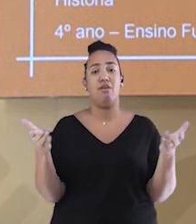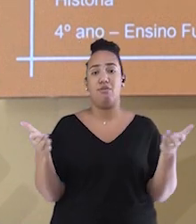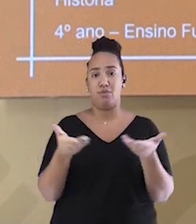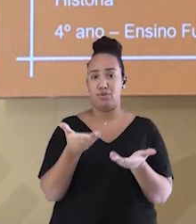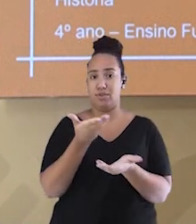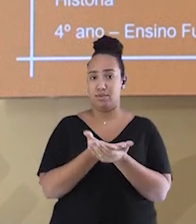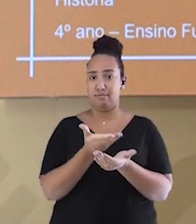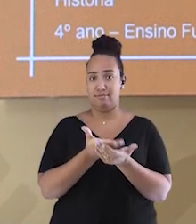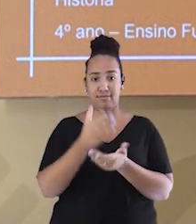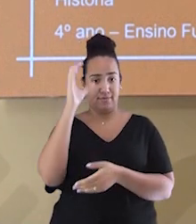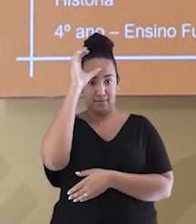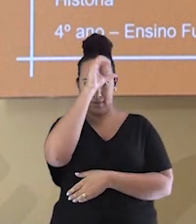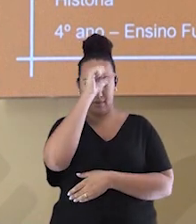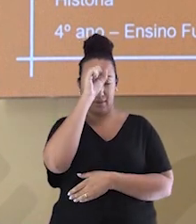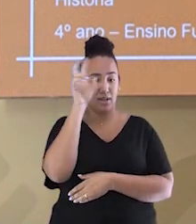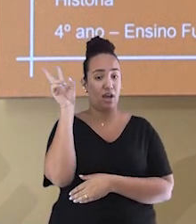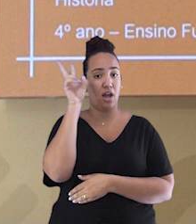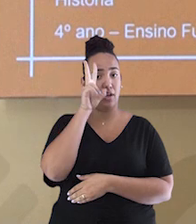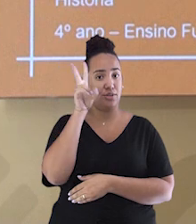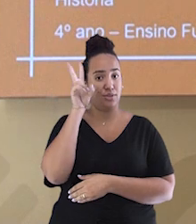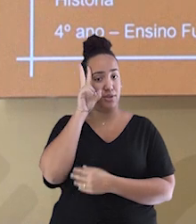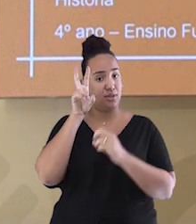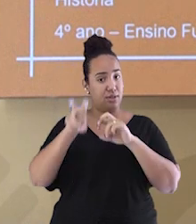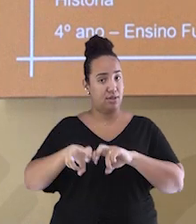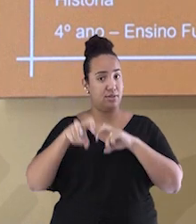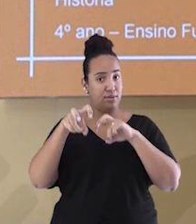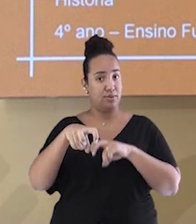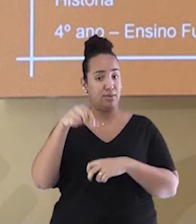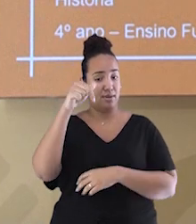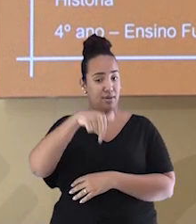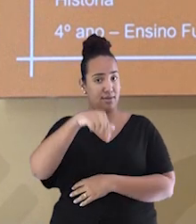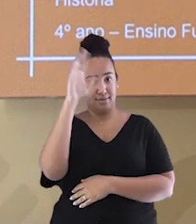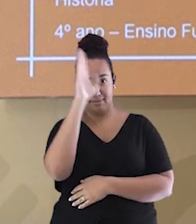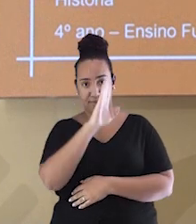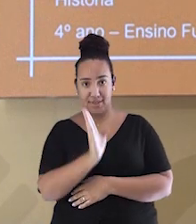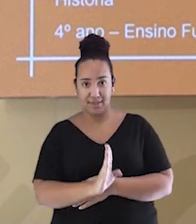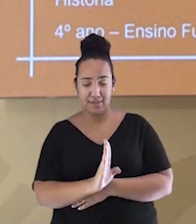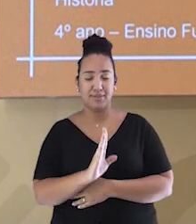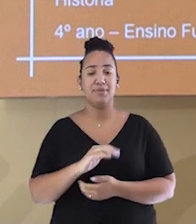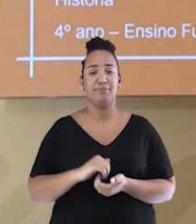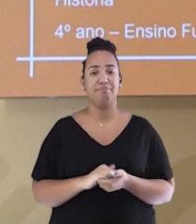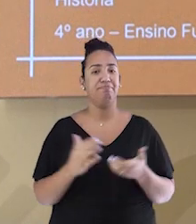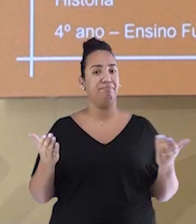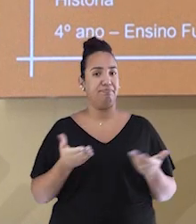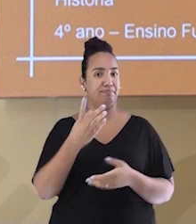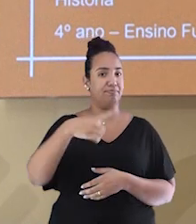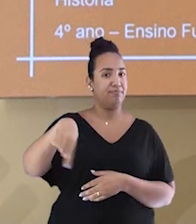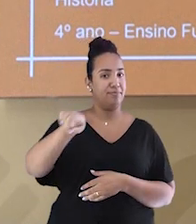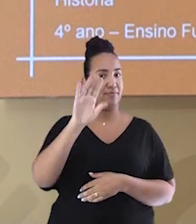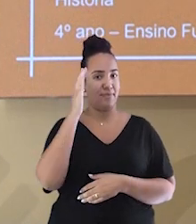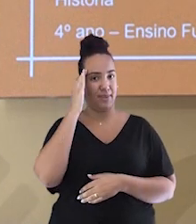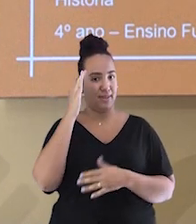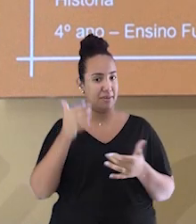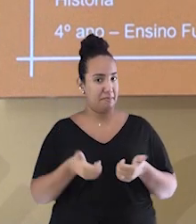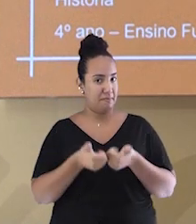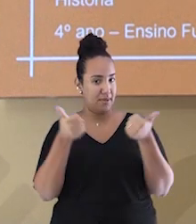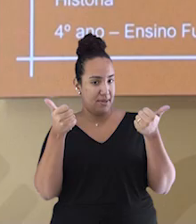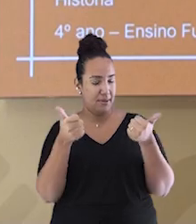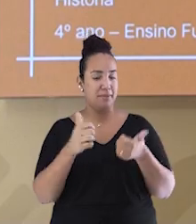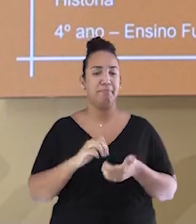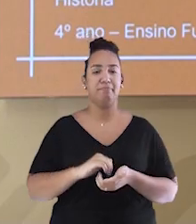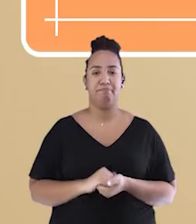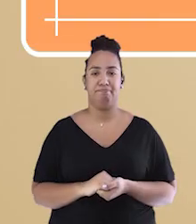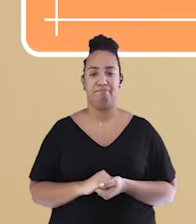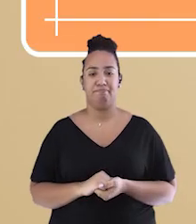de hoje, a história da agricultura no Brasil. Vamos entender melhor que história é essa? Vem